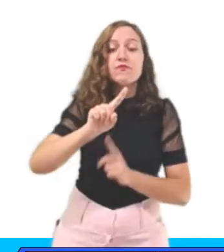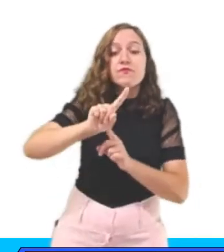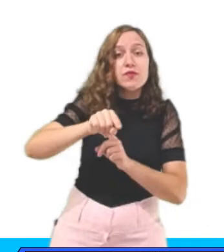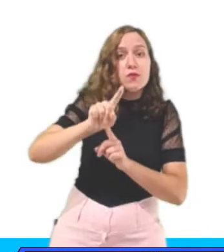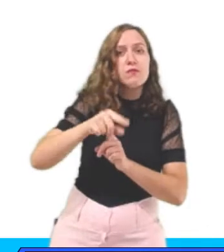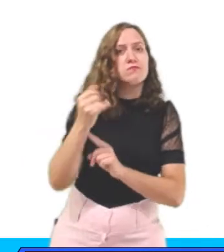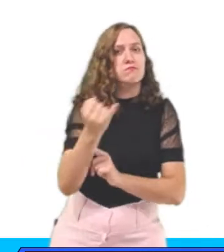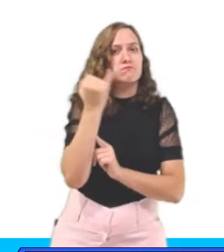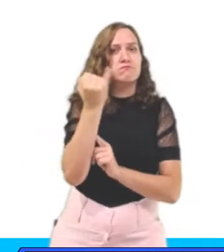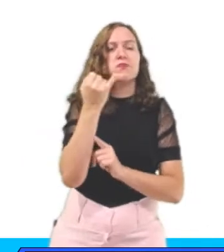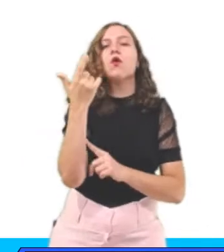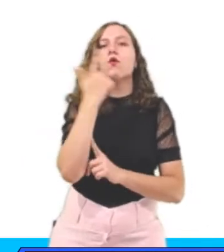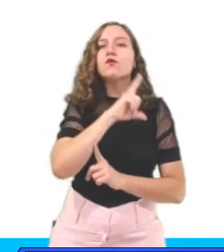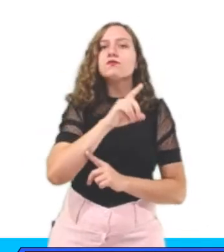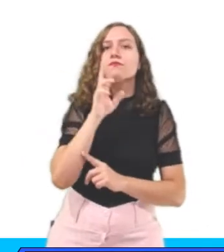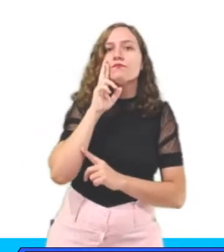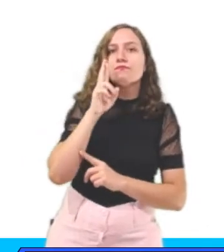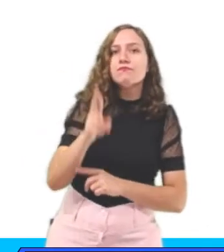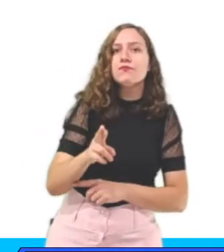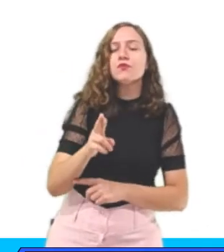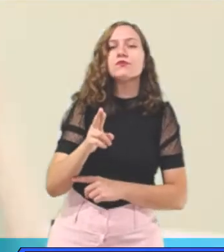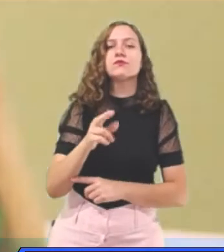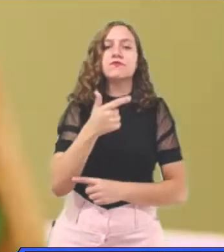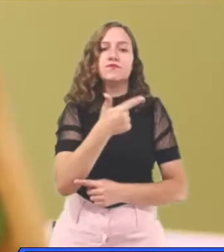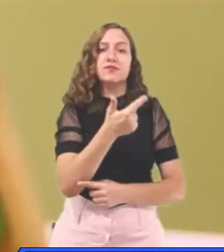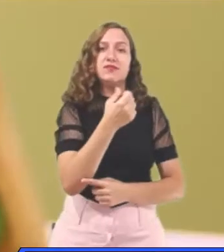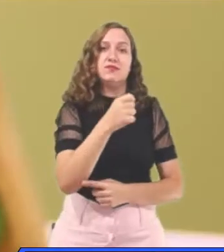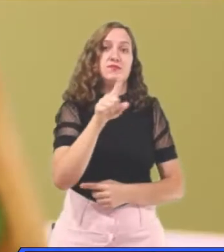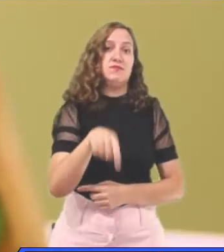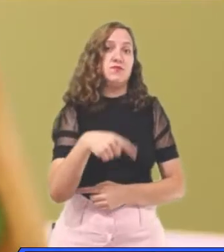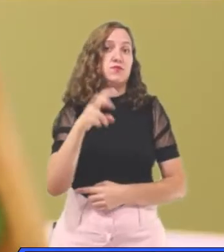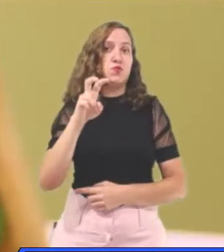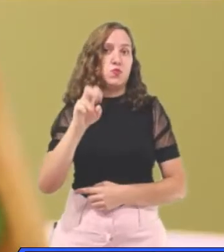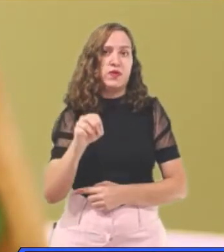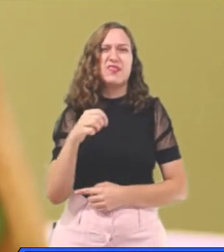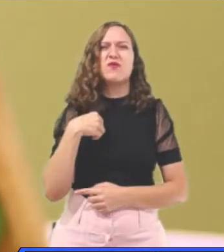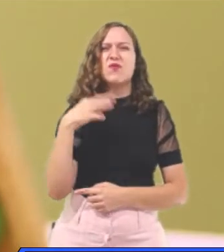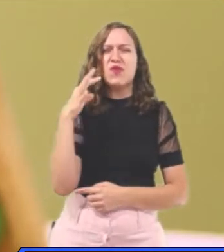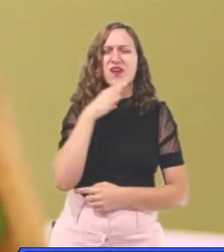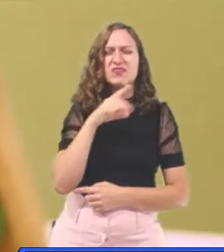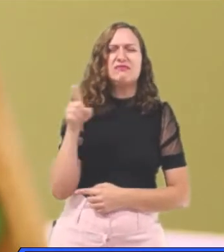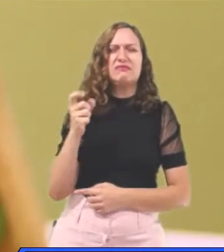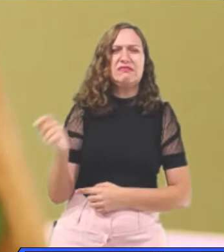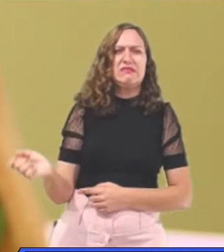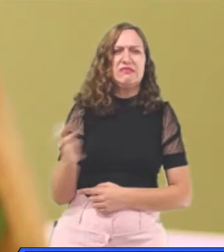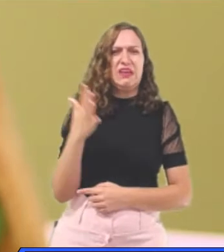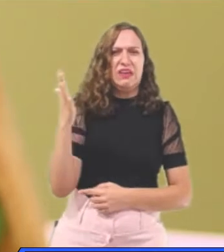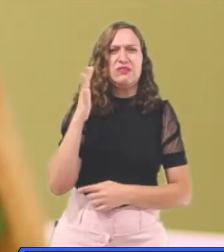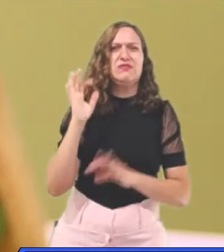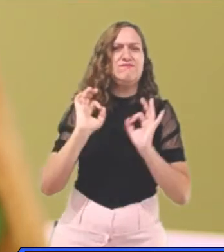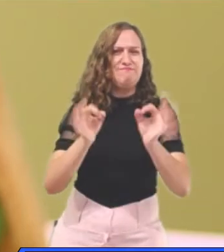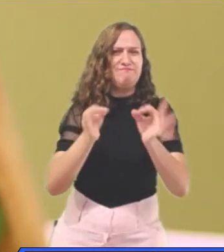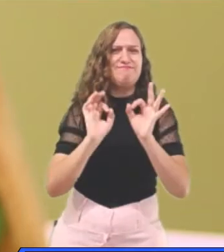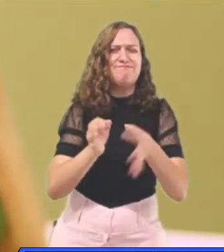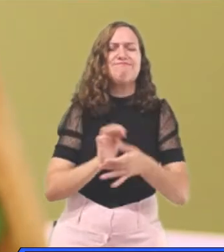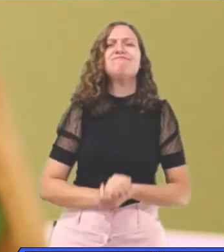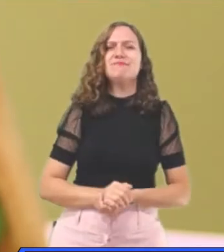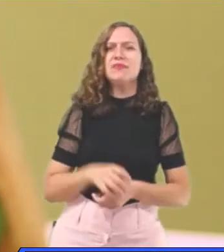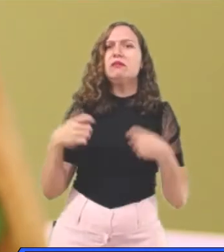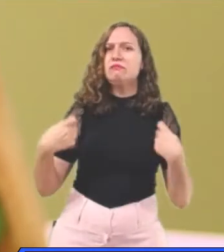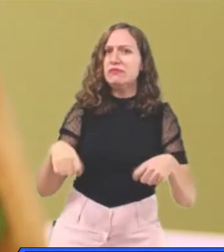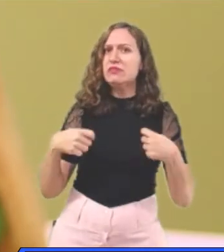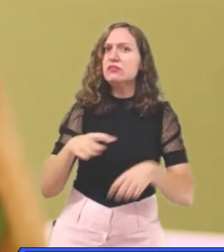de 26,50. Eu acho que essa mussarela está bem salgadinha, não é mesmo? É preciso a